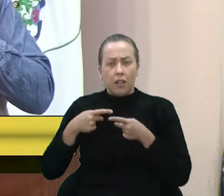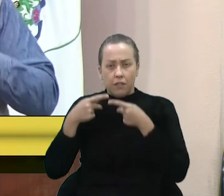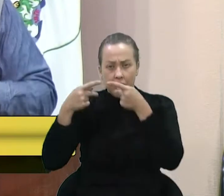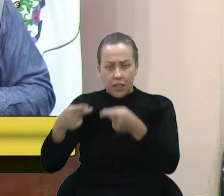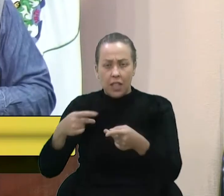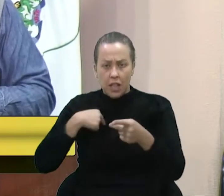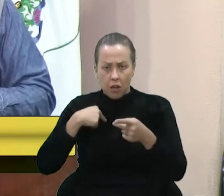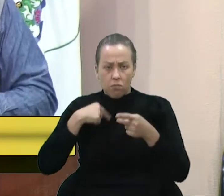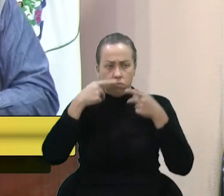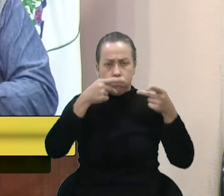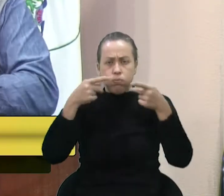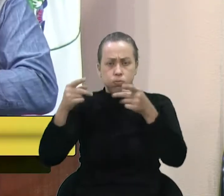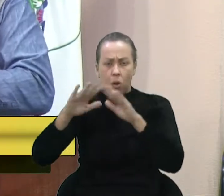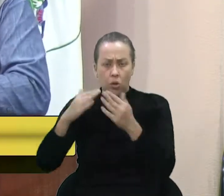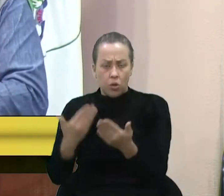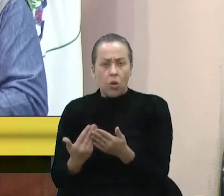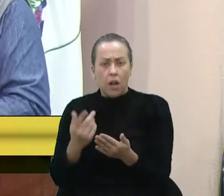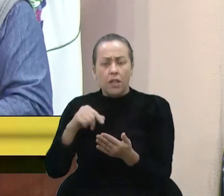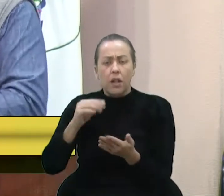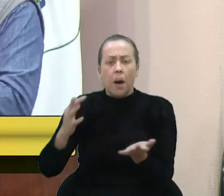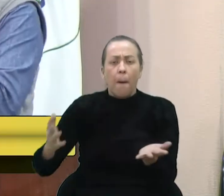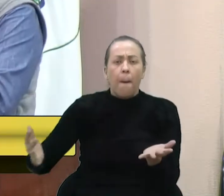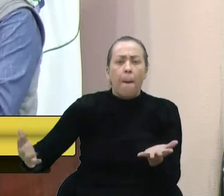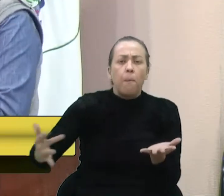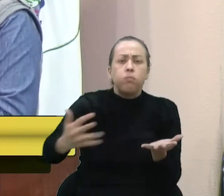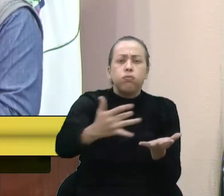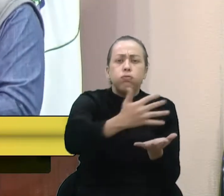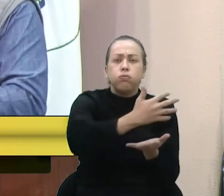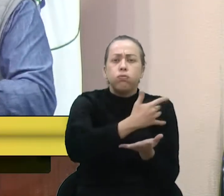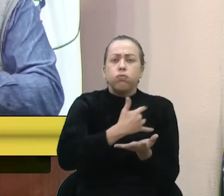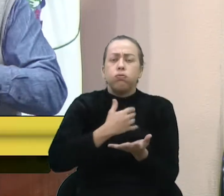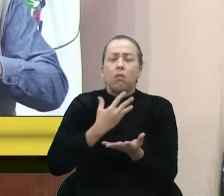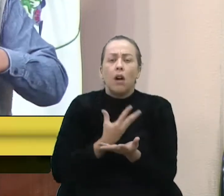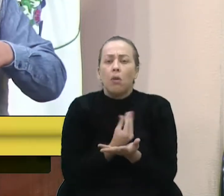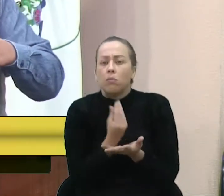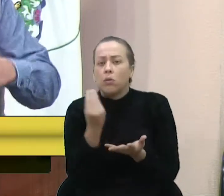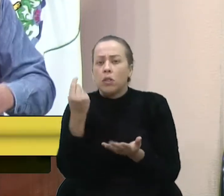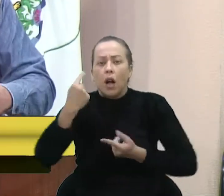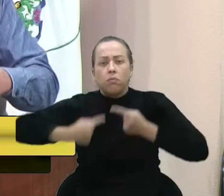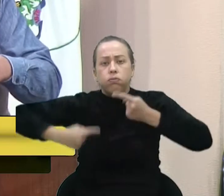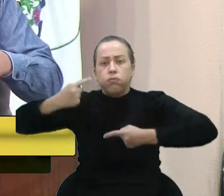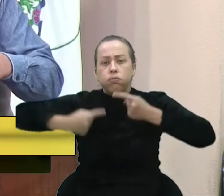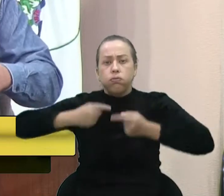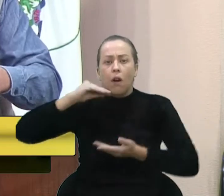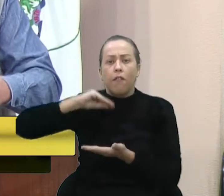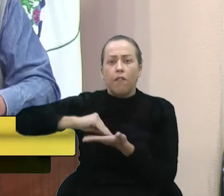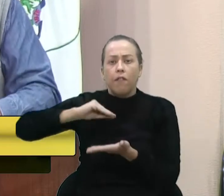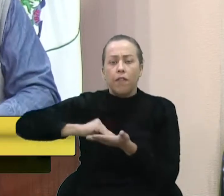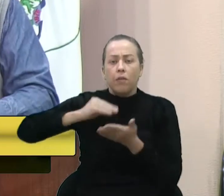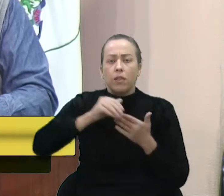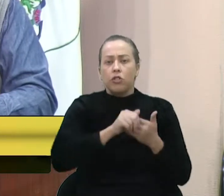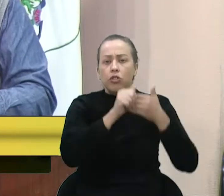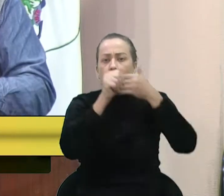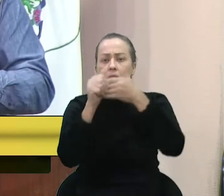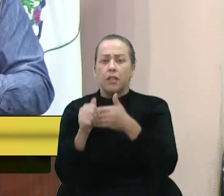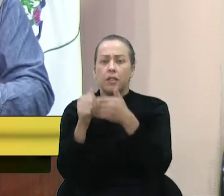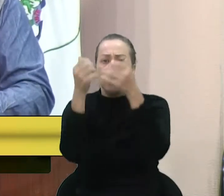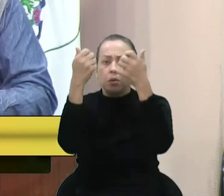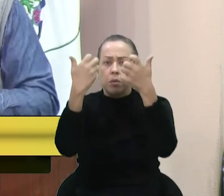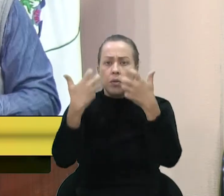às escolas, foram recorrentes as críticas à falta de orientação